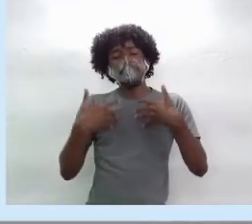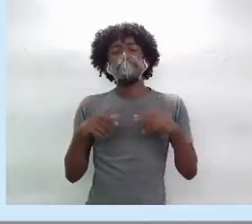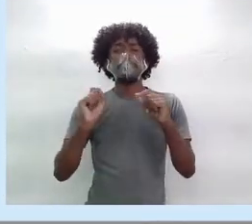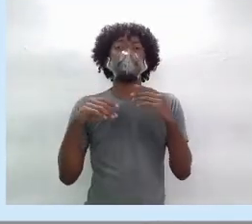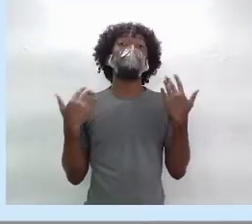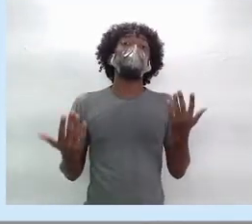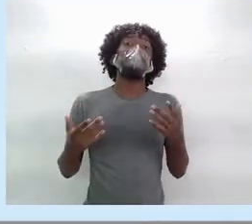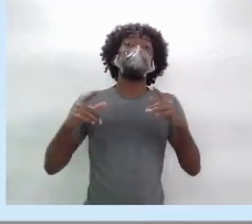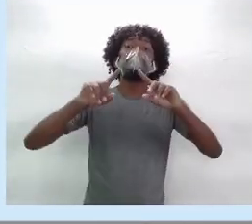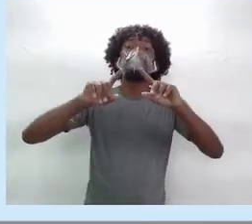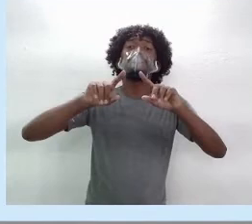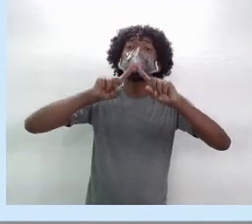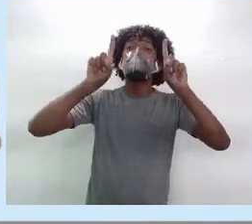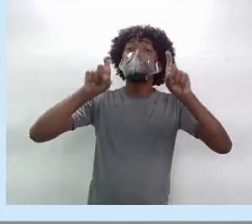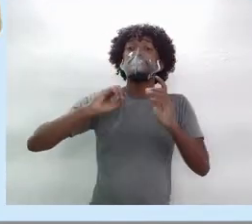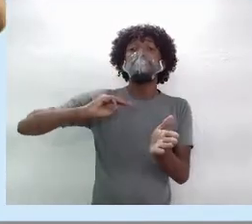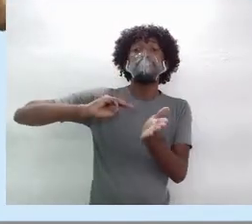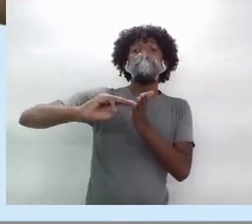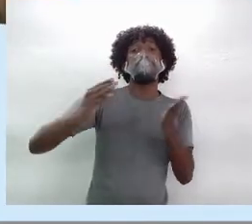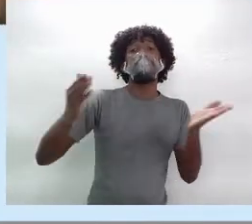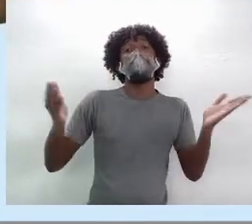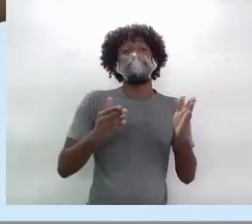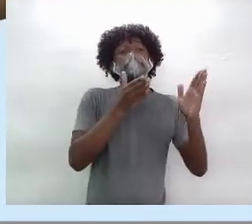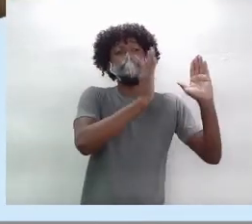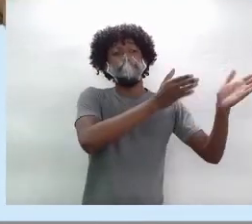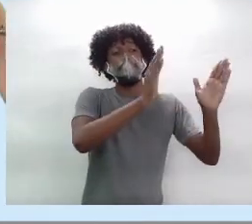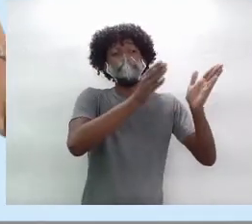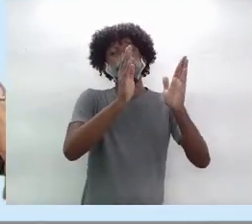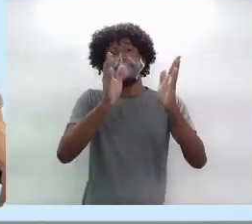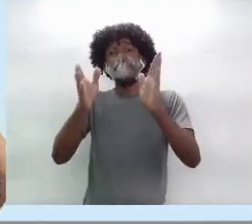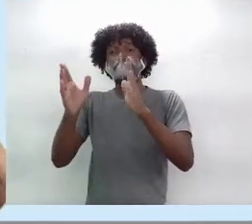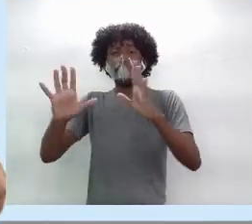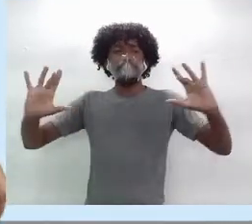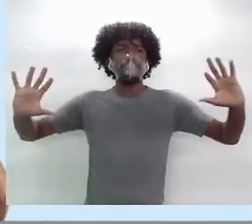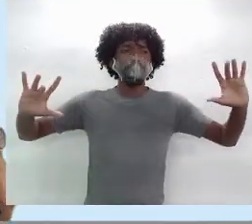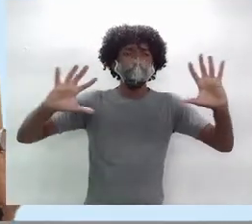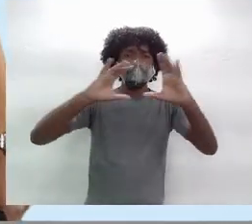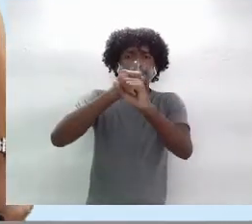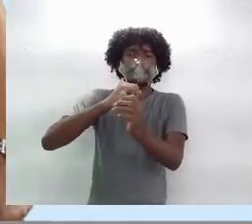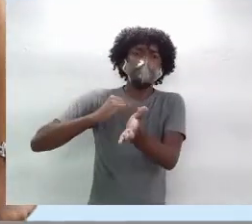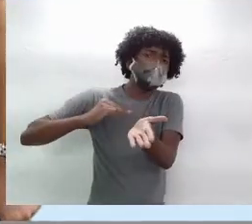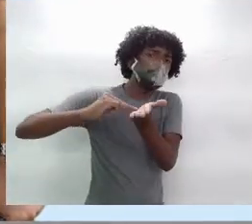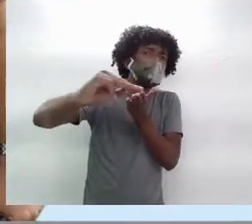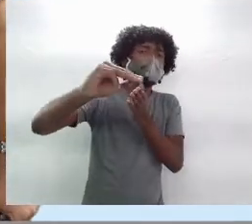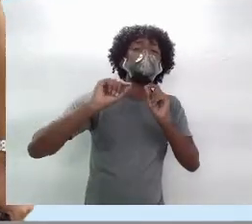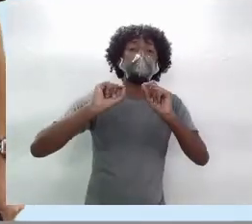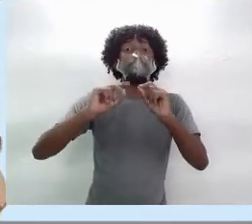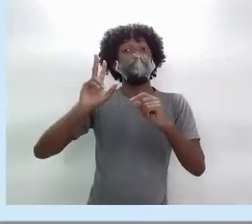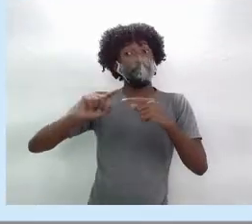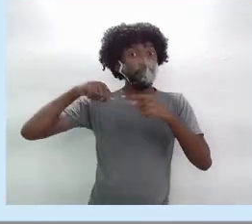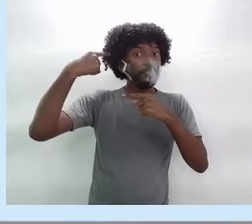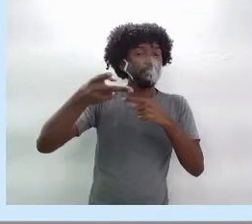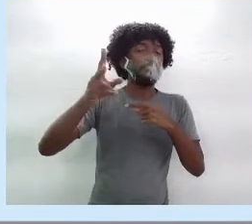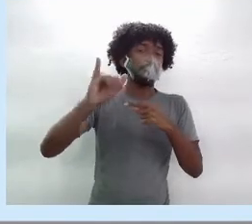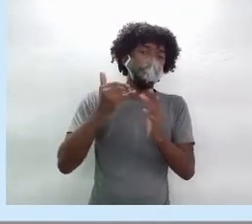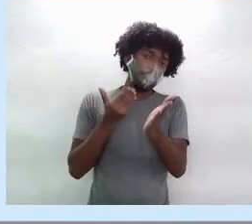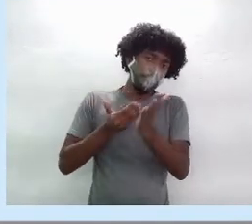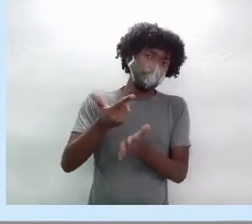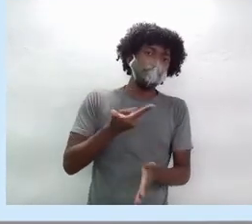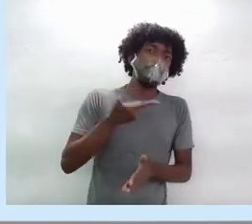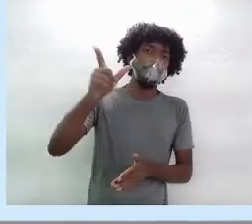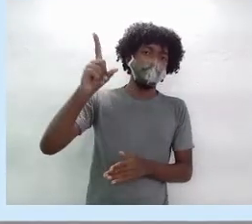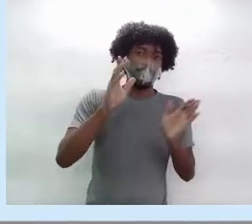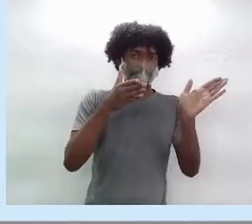a mensagem final desta série? Lembre-se que vamos começar uma outra série na próxima semana.